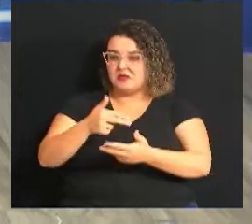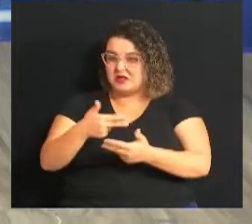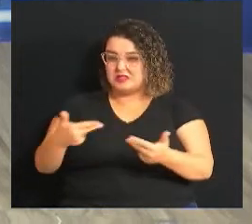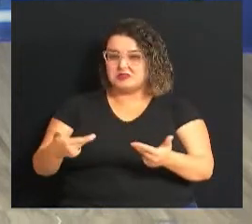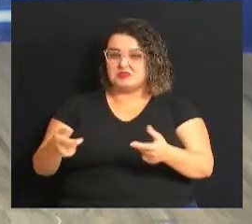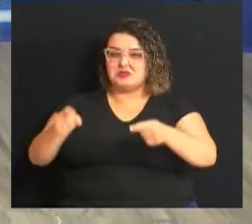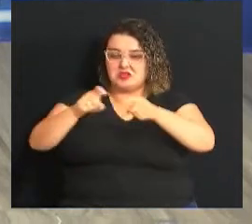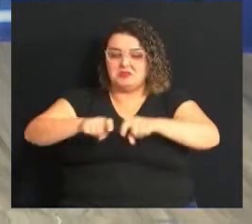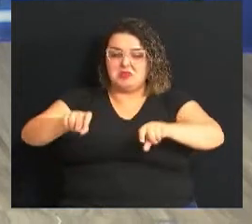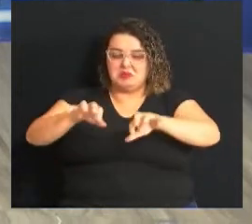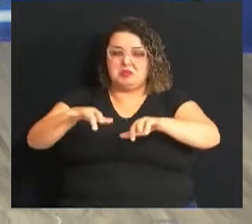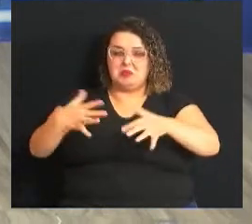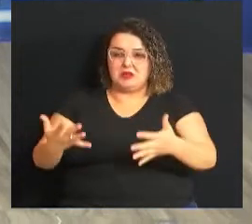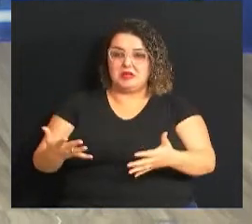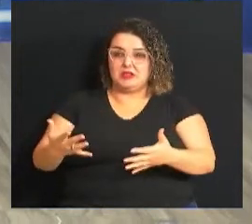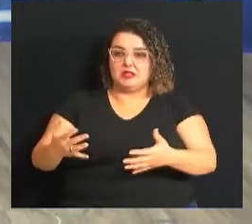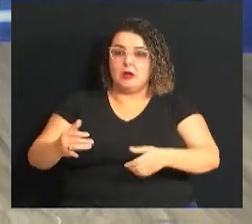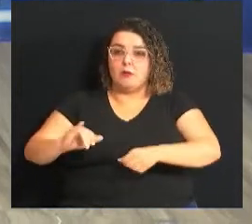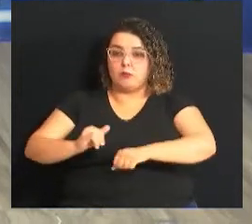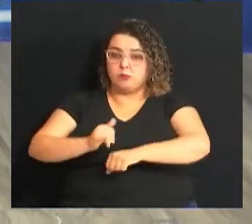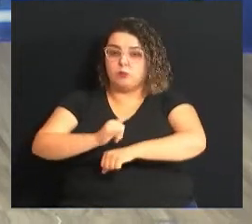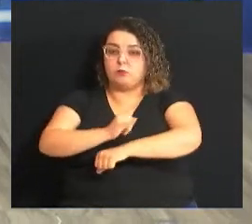computador e esse sobrepeso vindo?